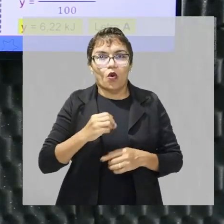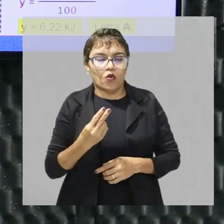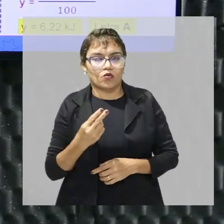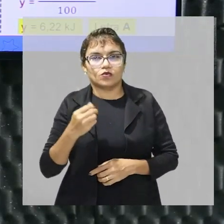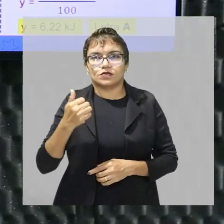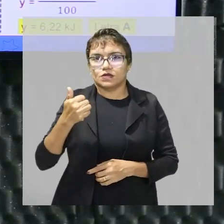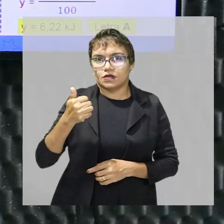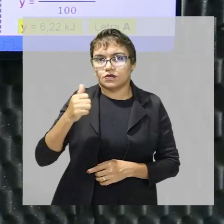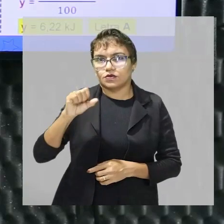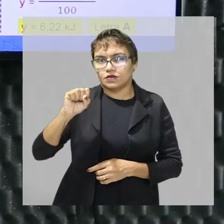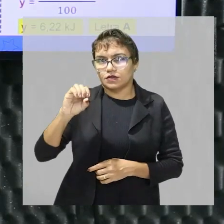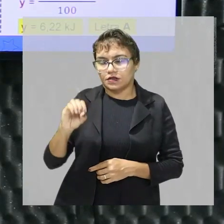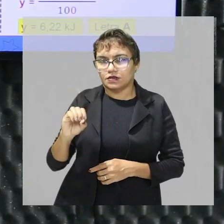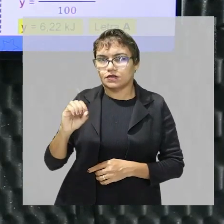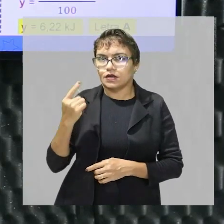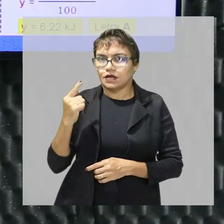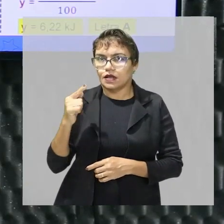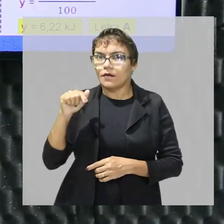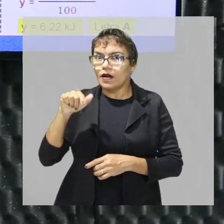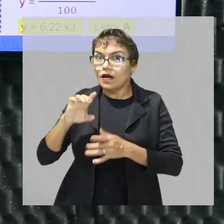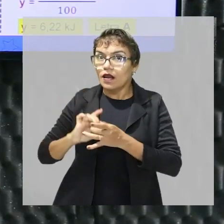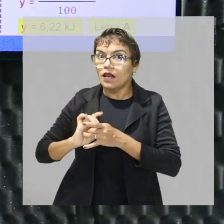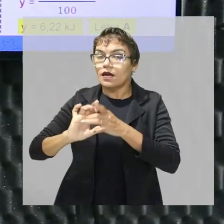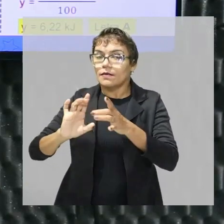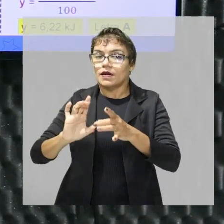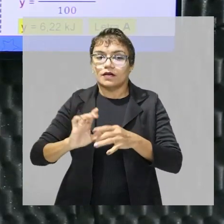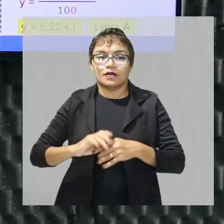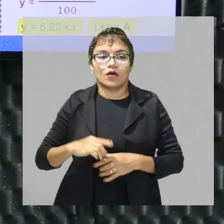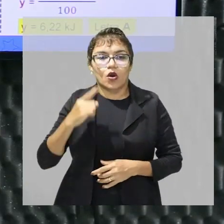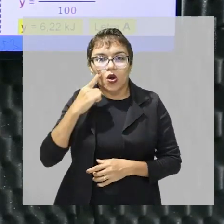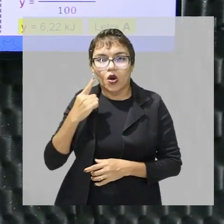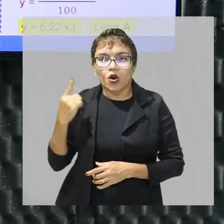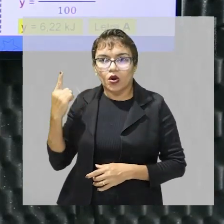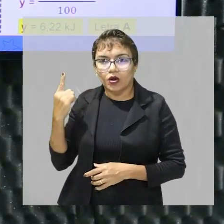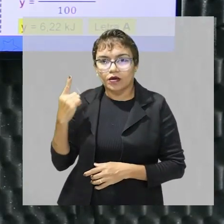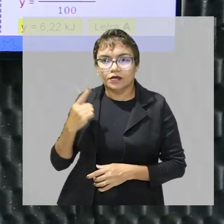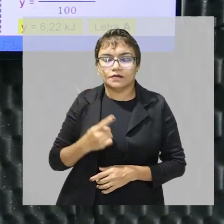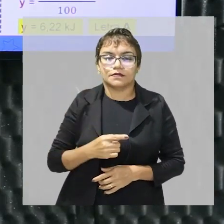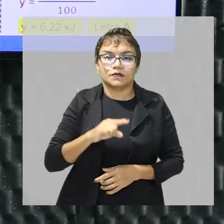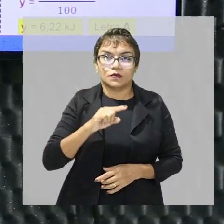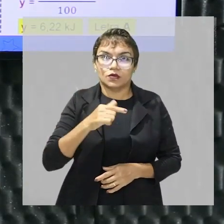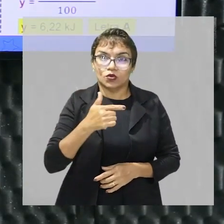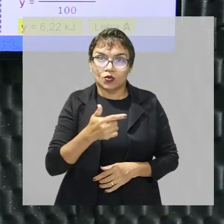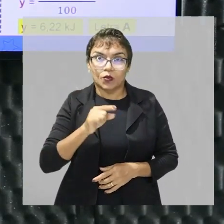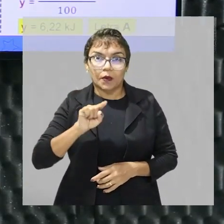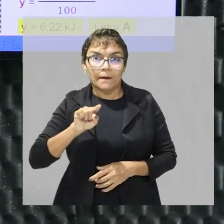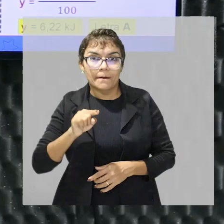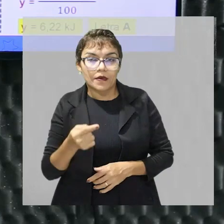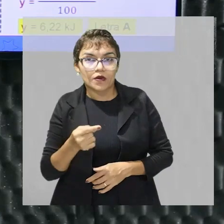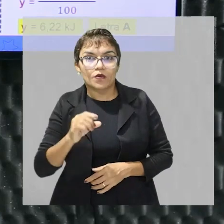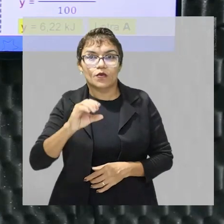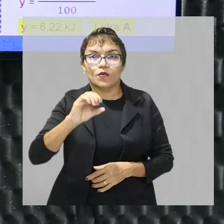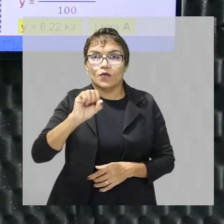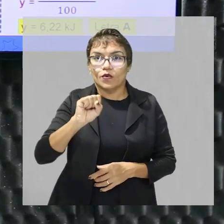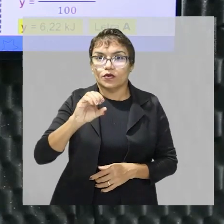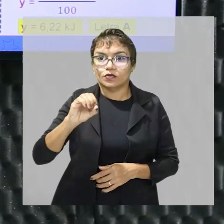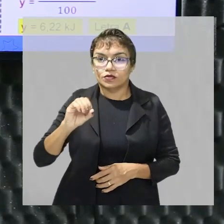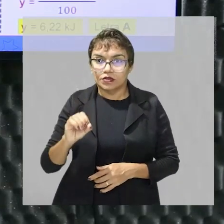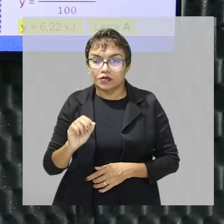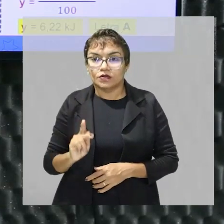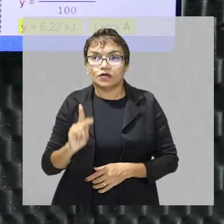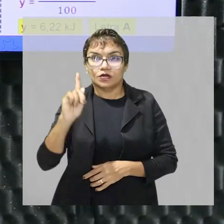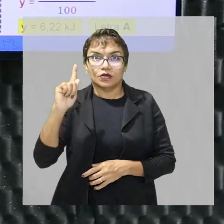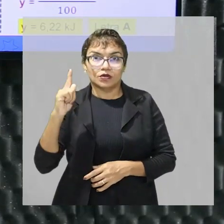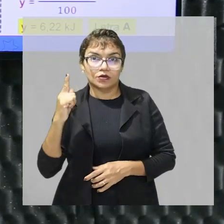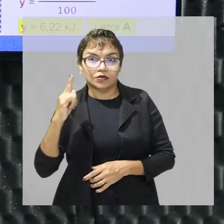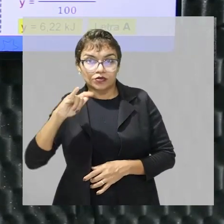vai estar liberando, né, 2.800 kJ. O valor negativo aqui, turminha, quer dizer que está